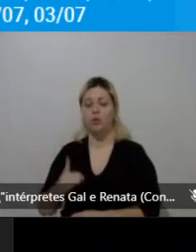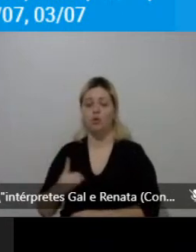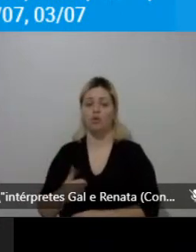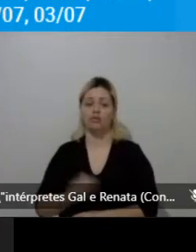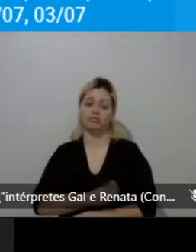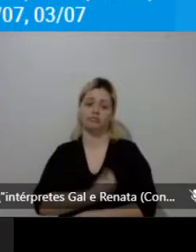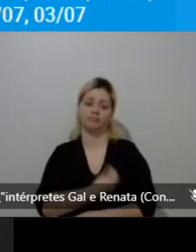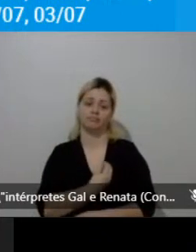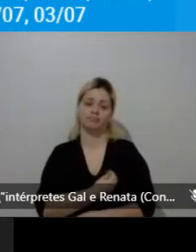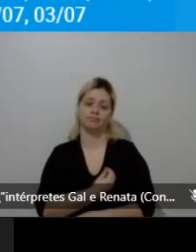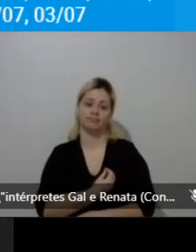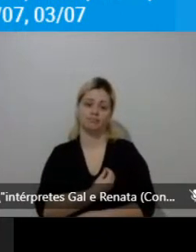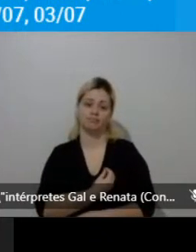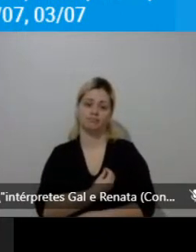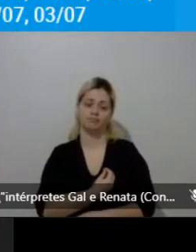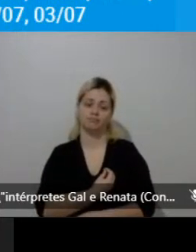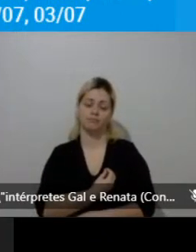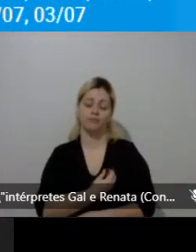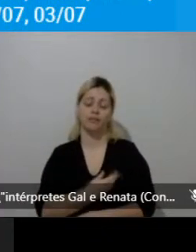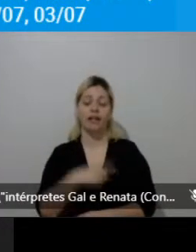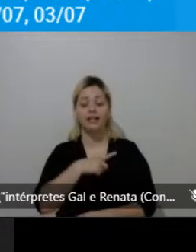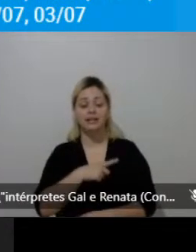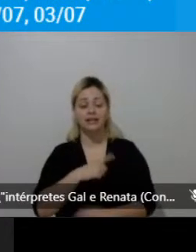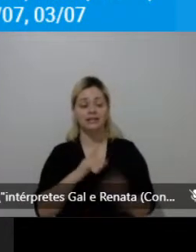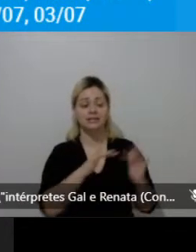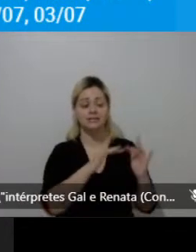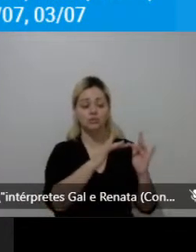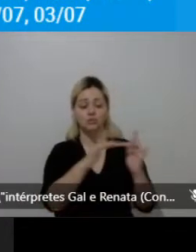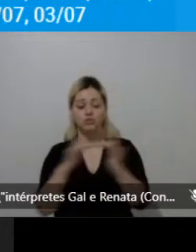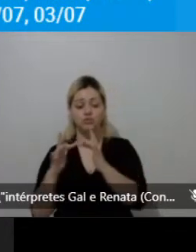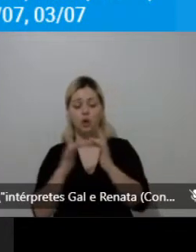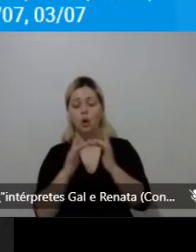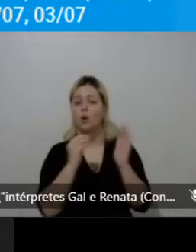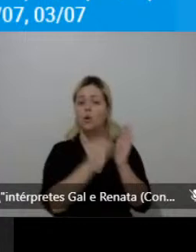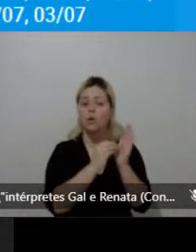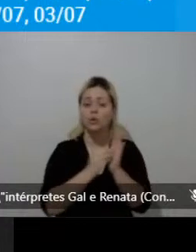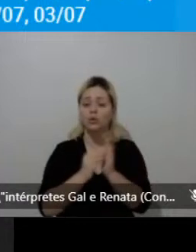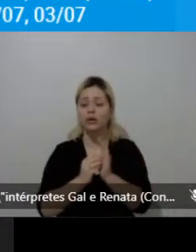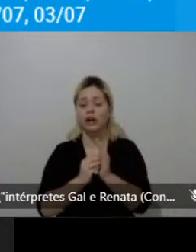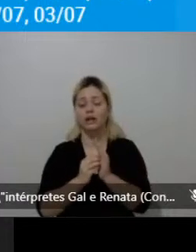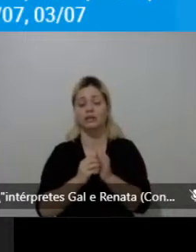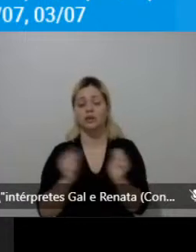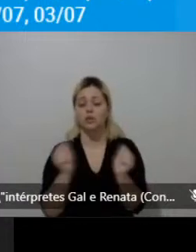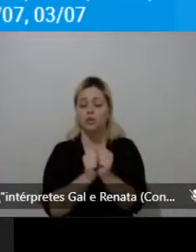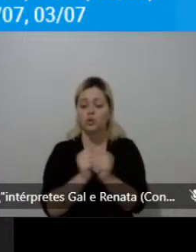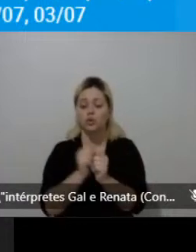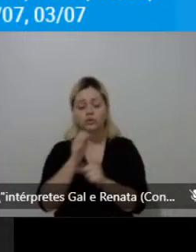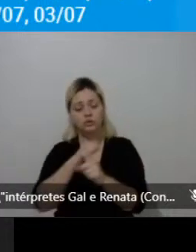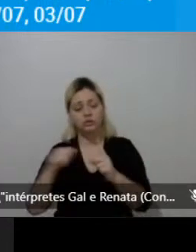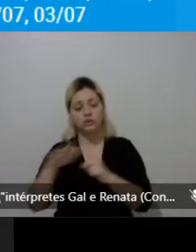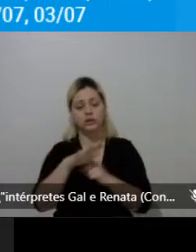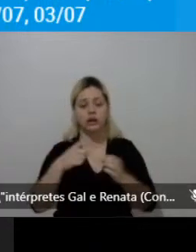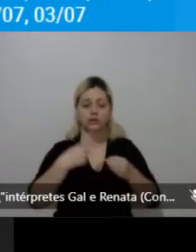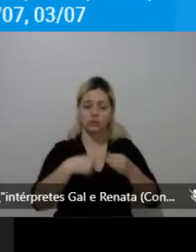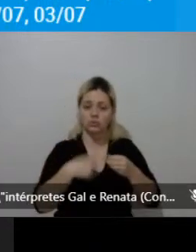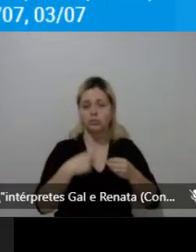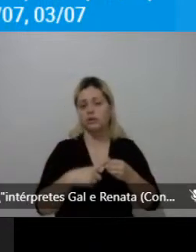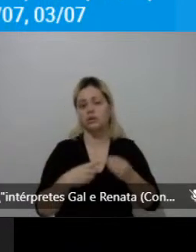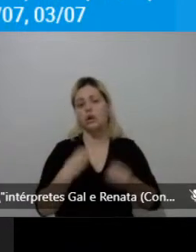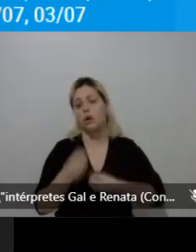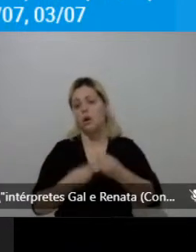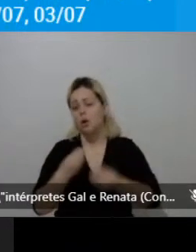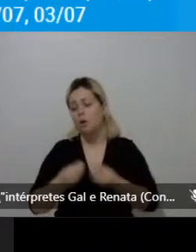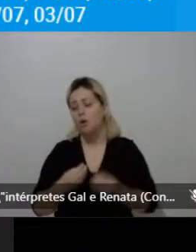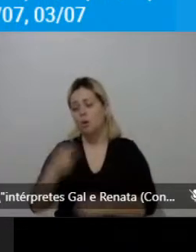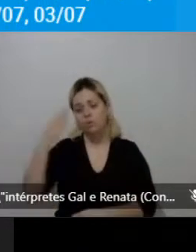né? Que têm que ser integradas, né, como se fala, né, à sociedade urbana, como é a proposta do presidente